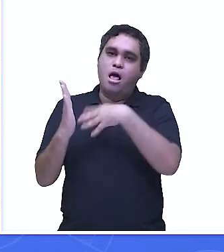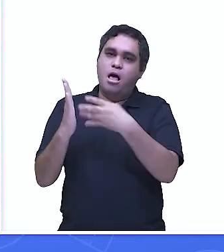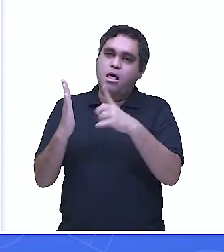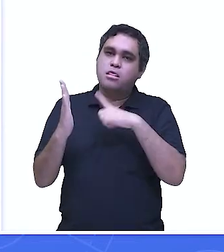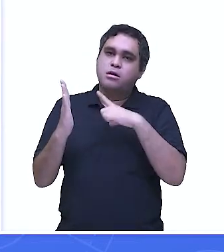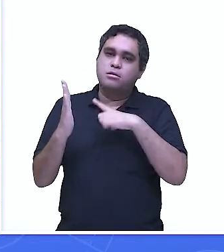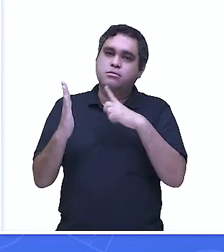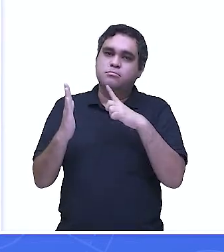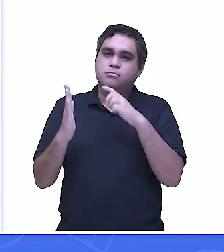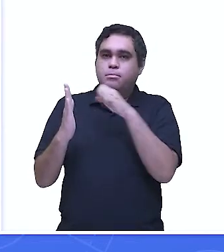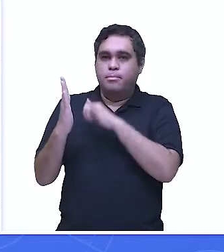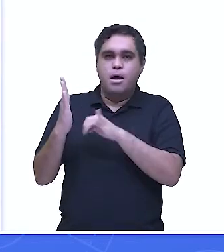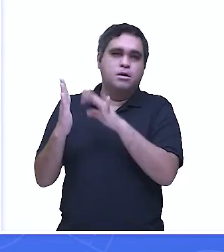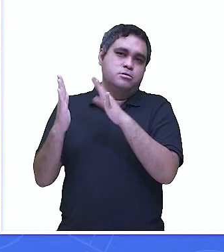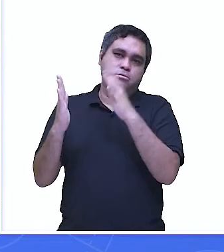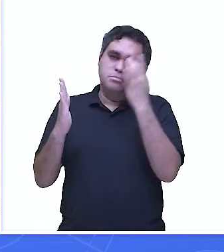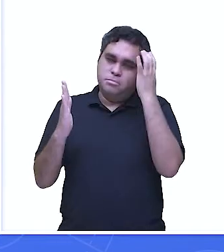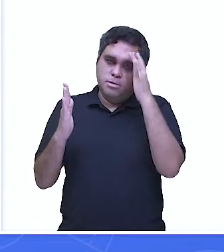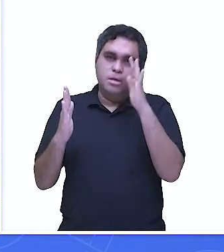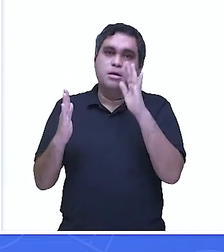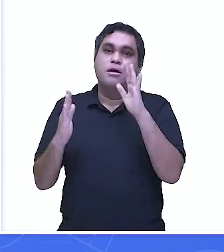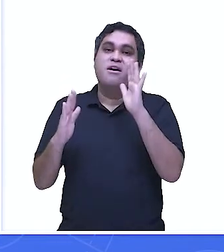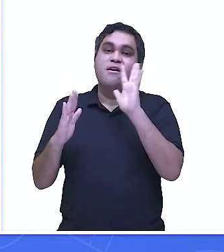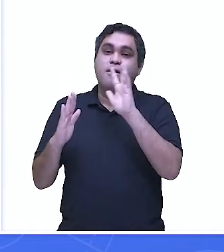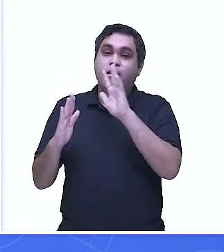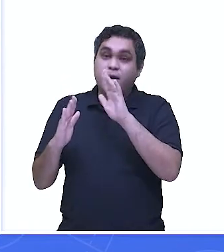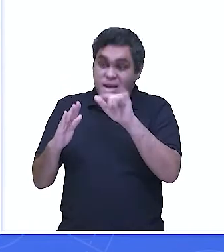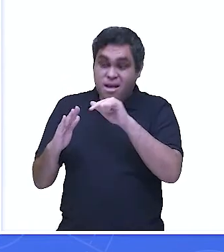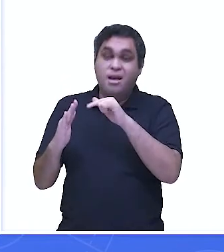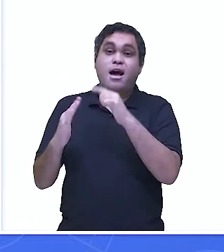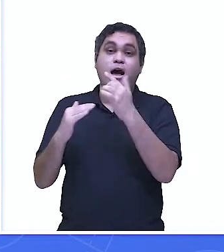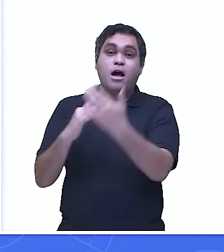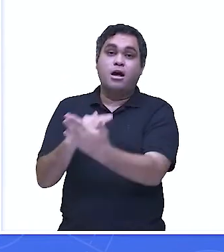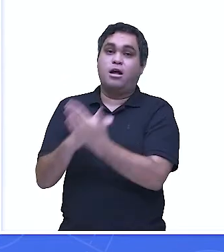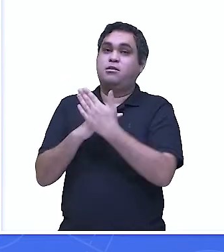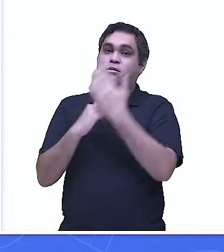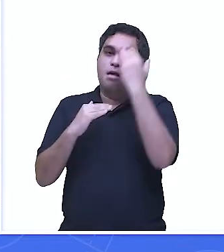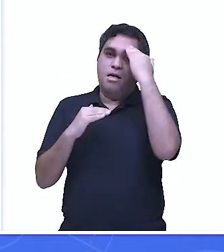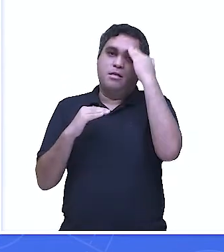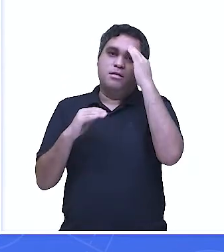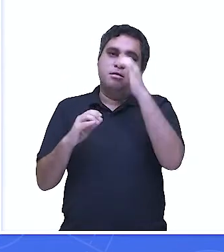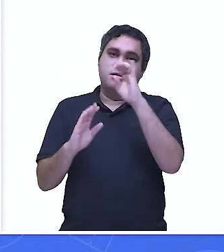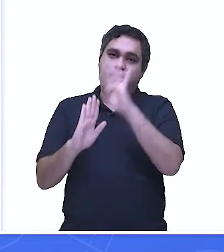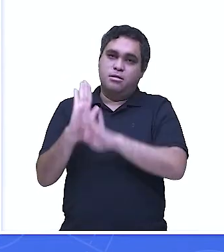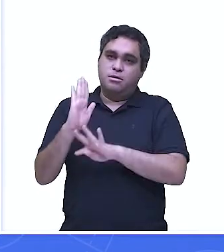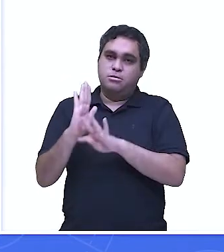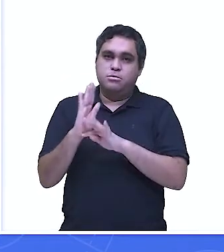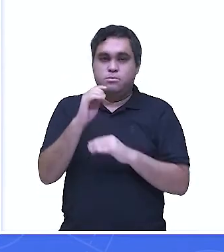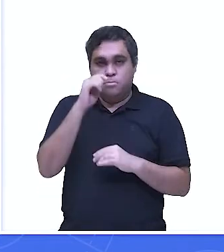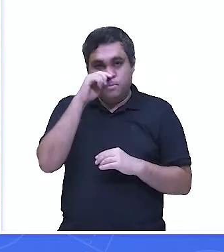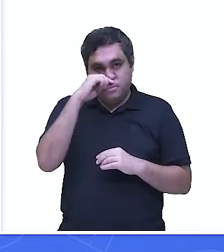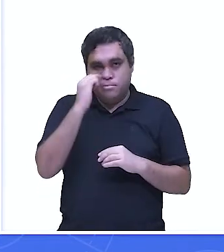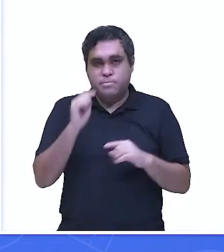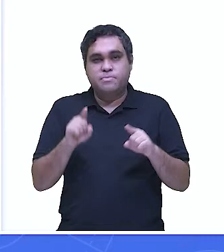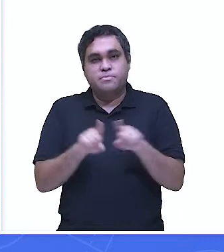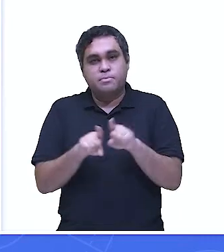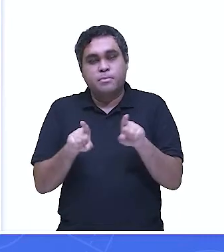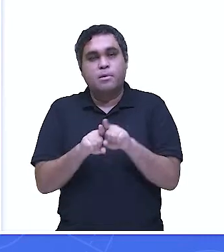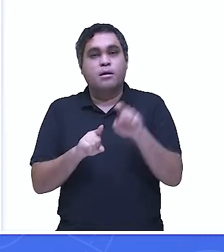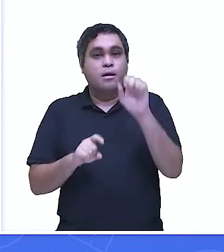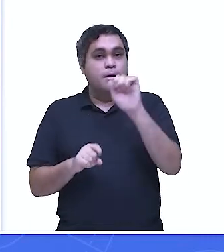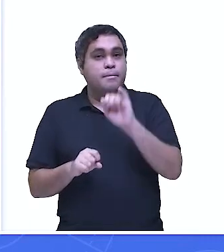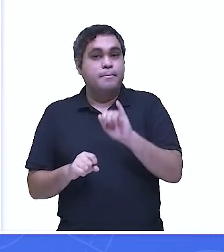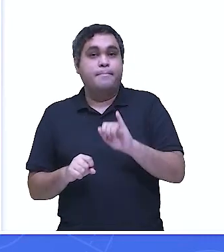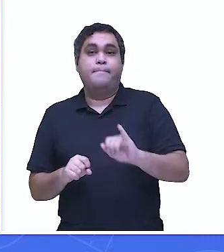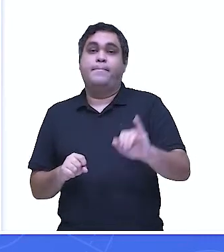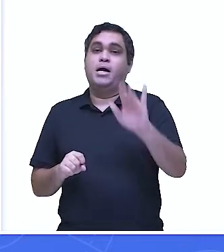organização sobre algo, sobre alguma informação daquele texto. Também, pessoal, temos as imagens. As